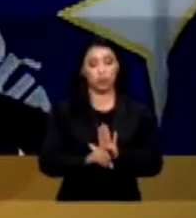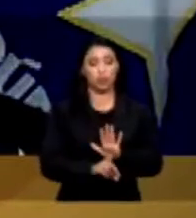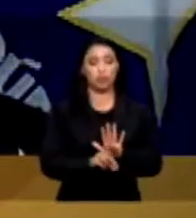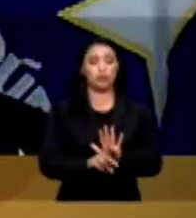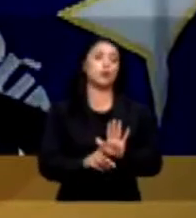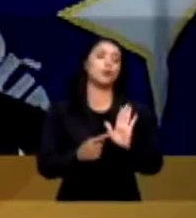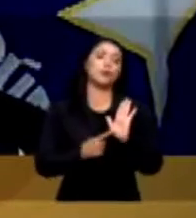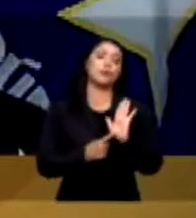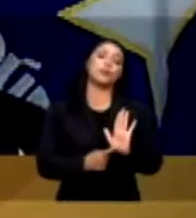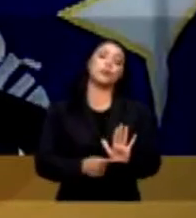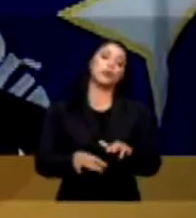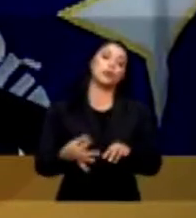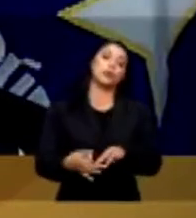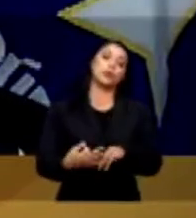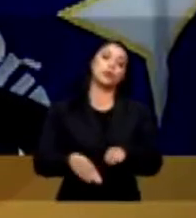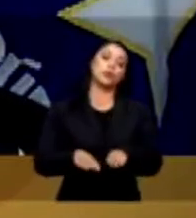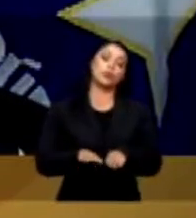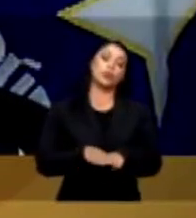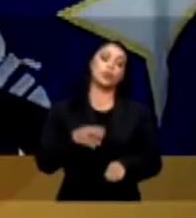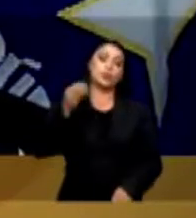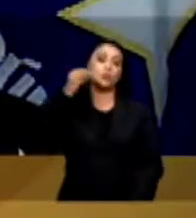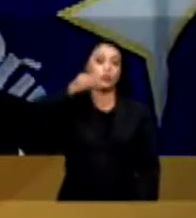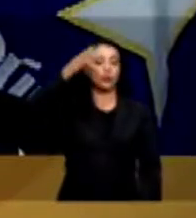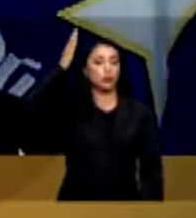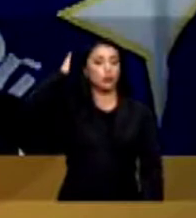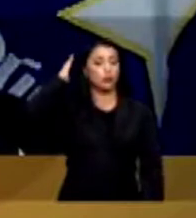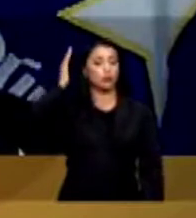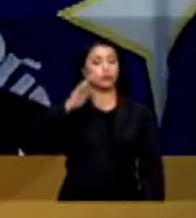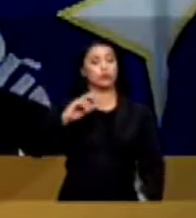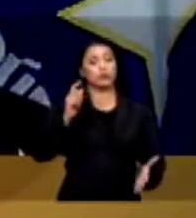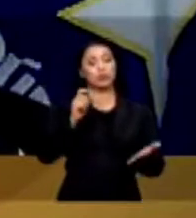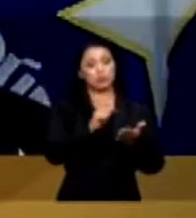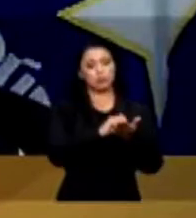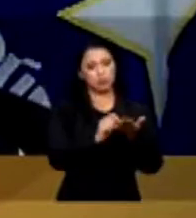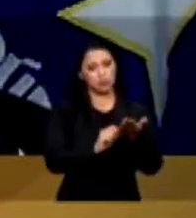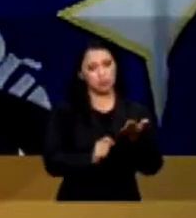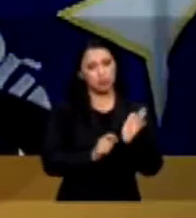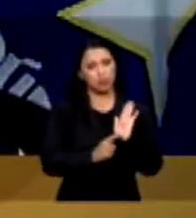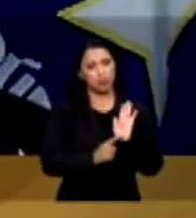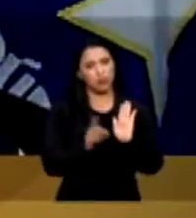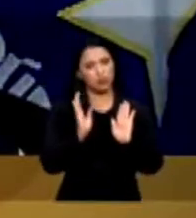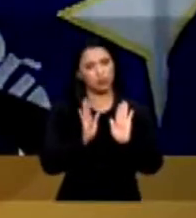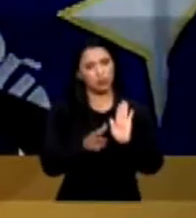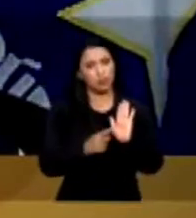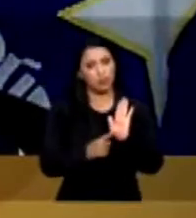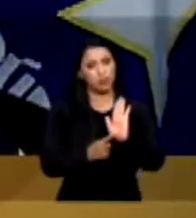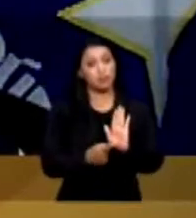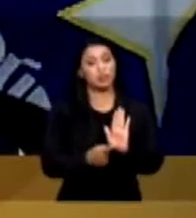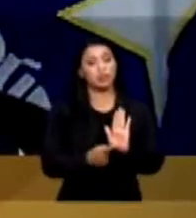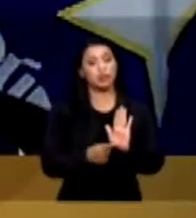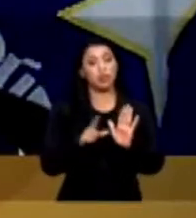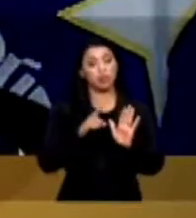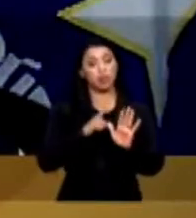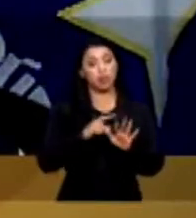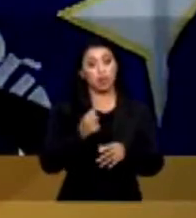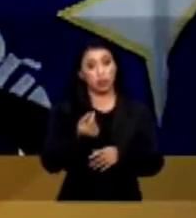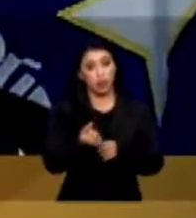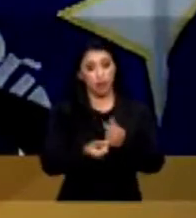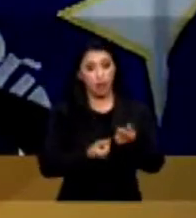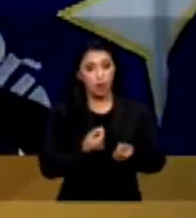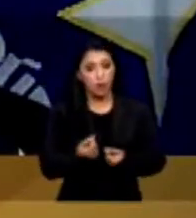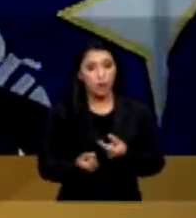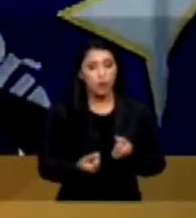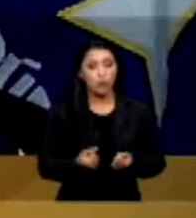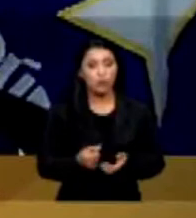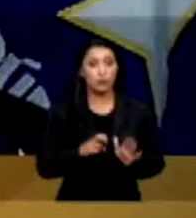pontuar o ministro-presidente Luiz Fux, nos seus escritos acadêmicos, tem também uma dimensão econômica. O